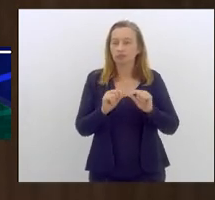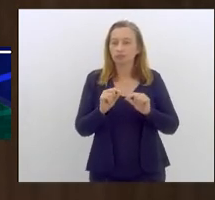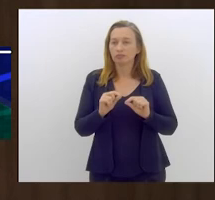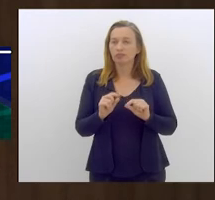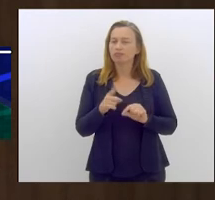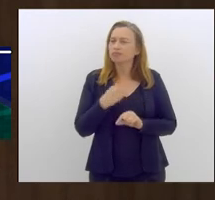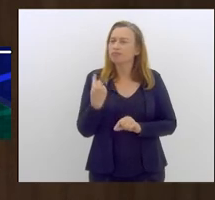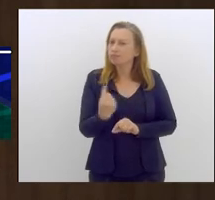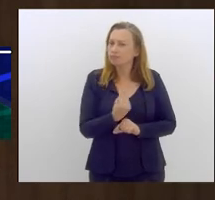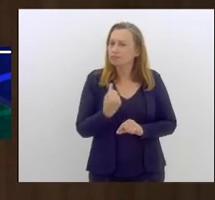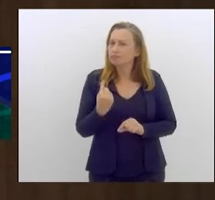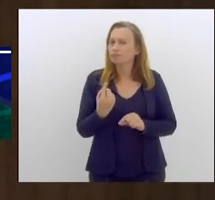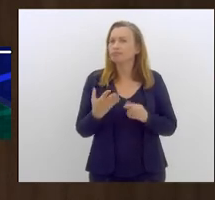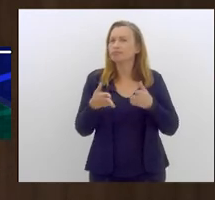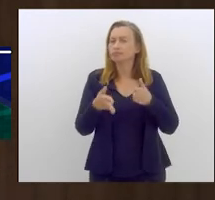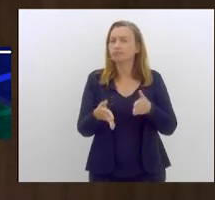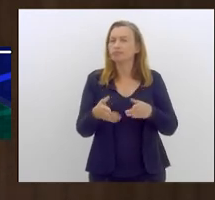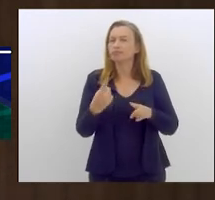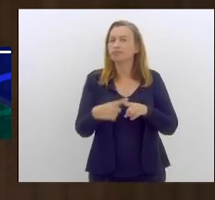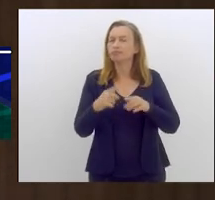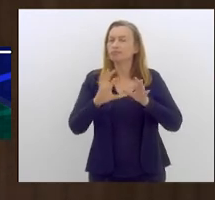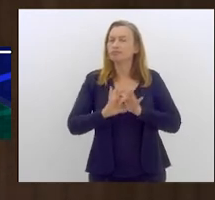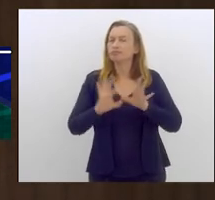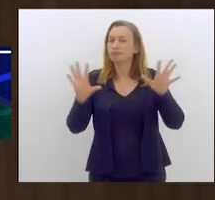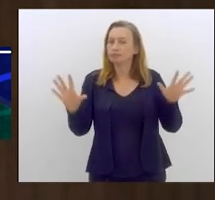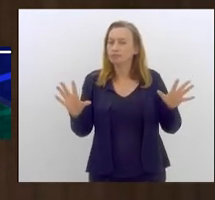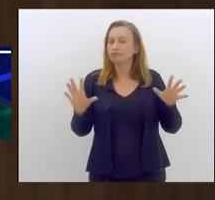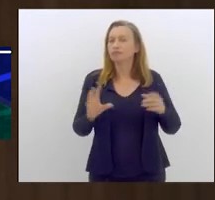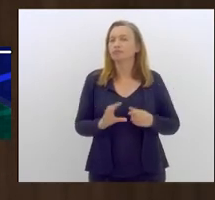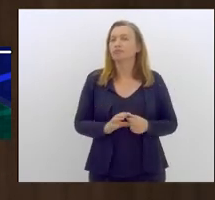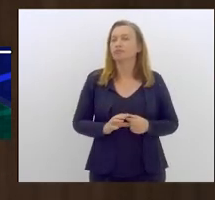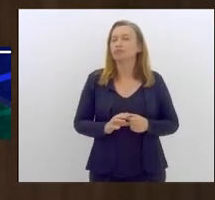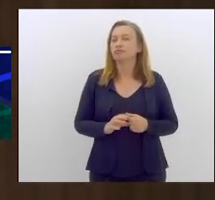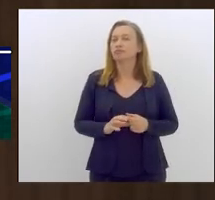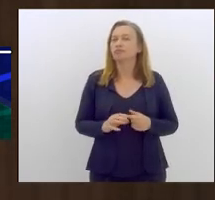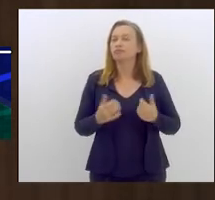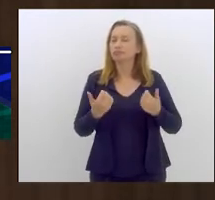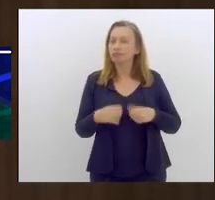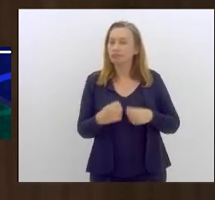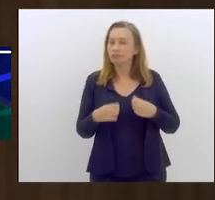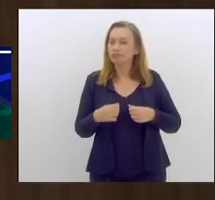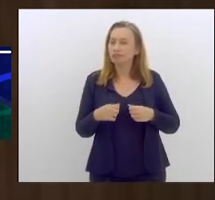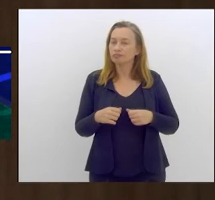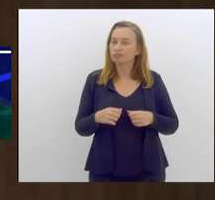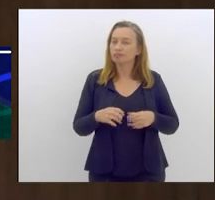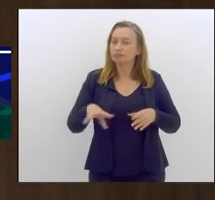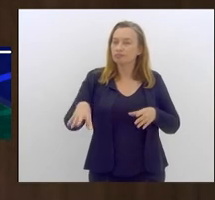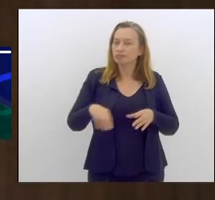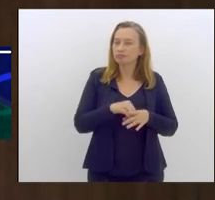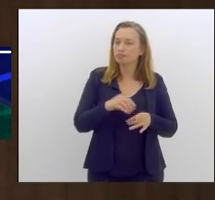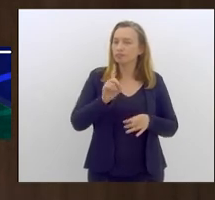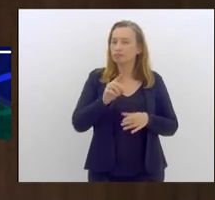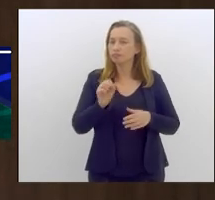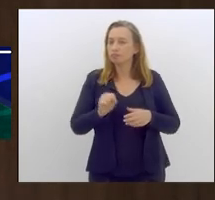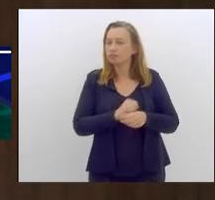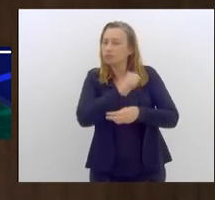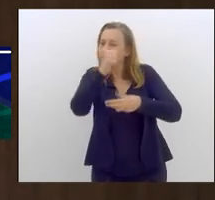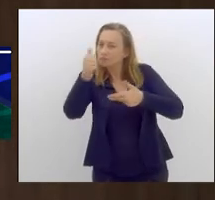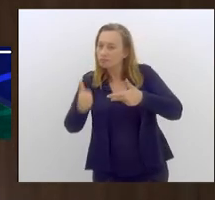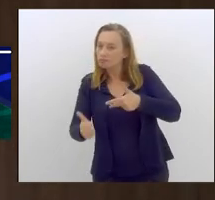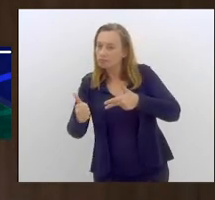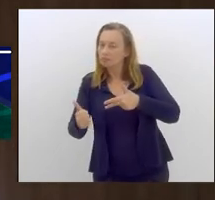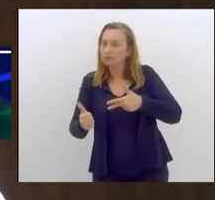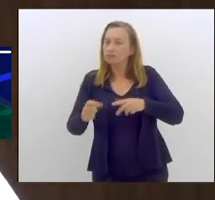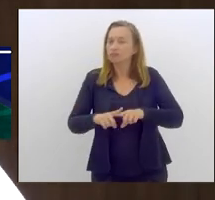que, para nós, é central, porque a democracia ela deve ser instituída não apenas nos poderes, não apenas